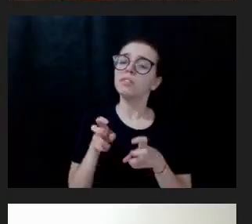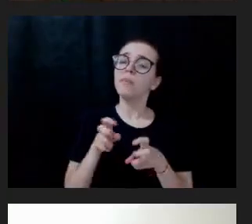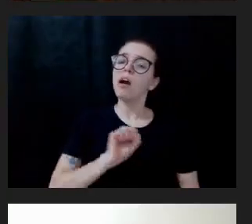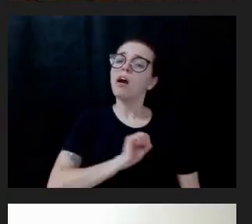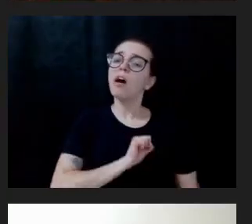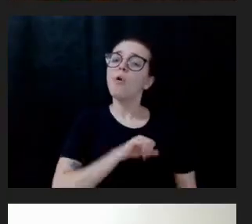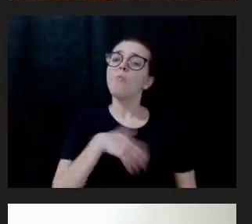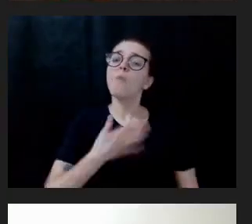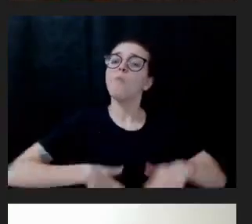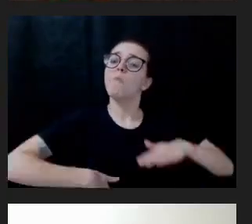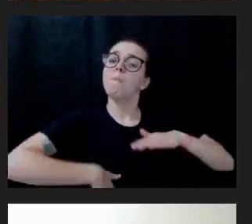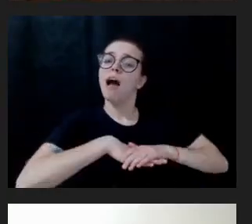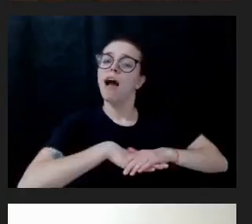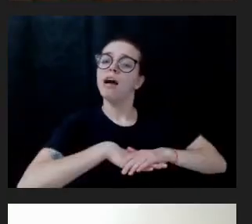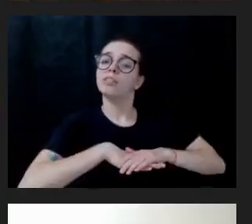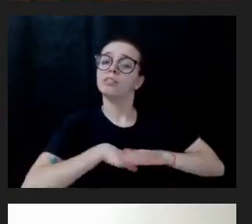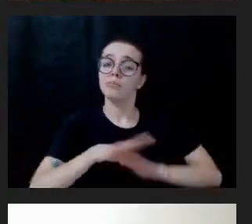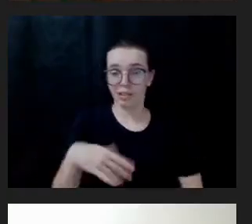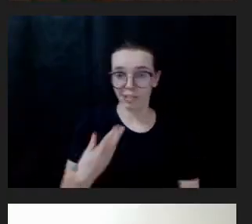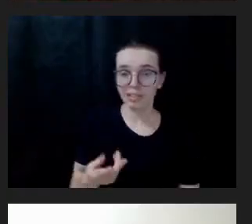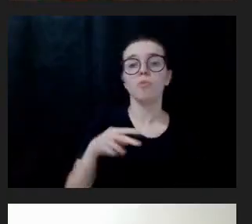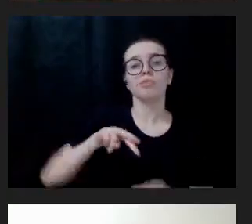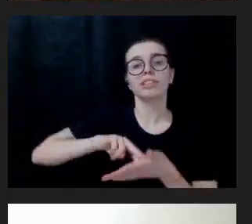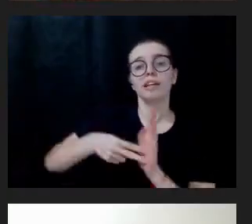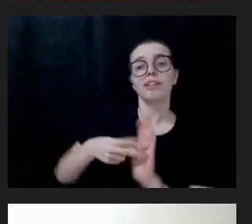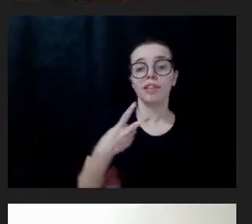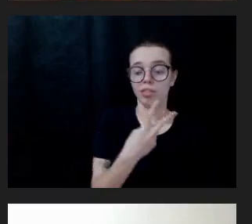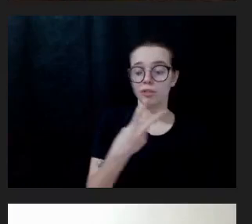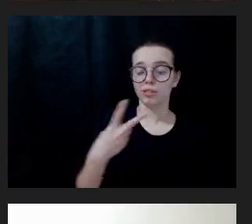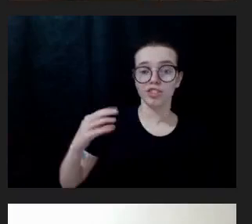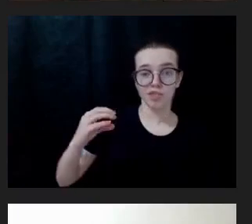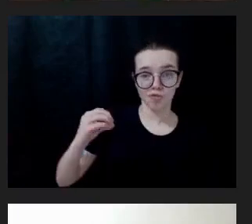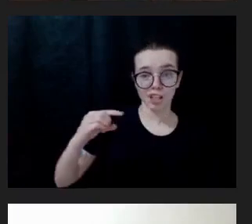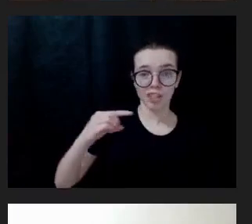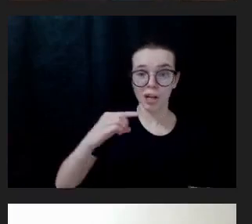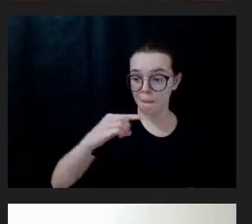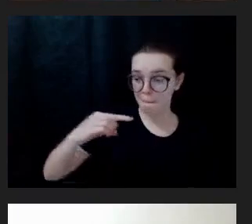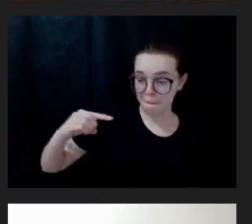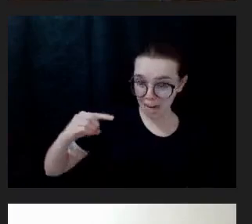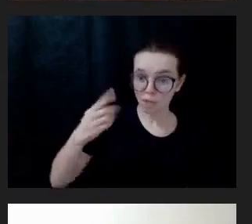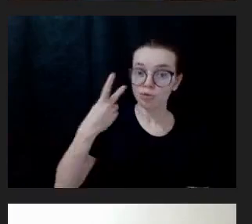é 220 menos 20, é 200. Então,